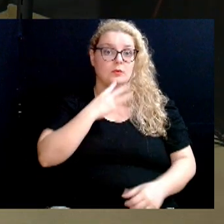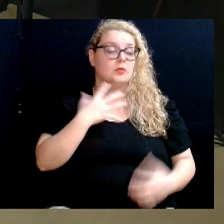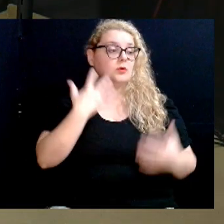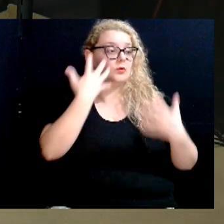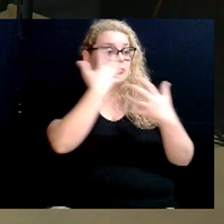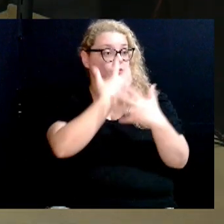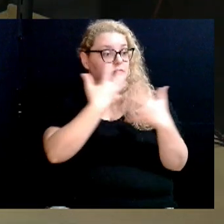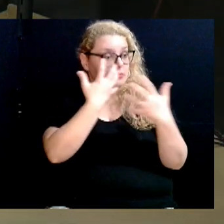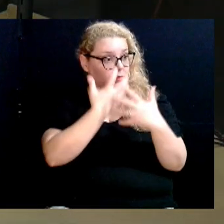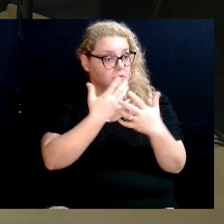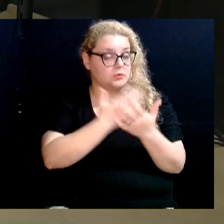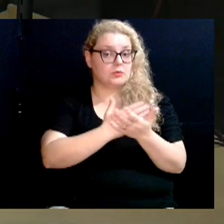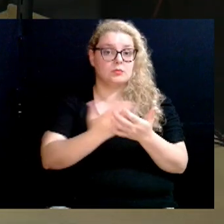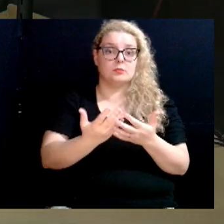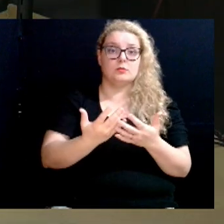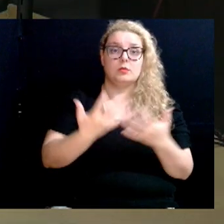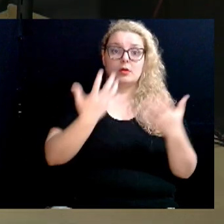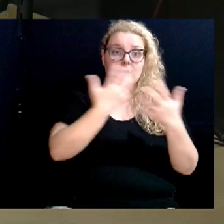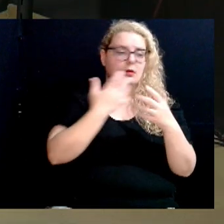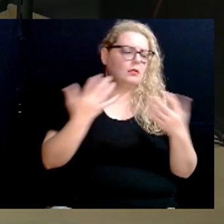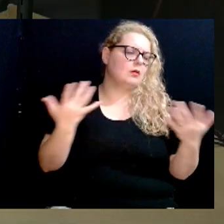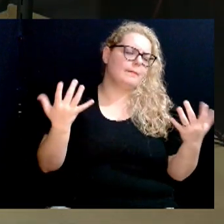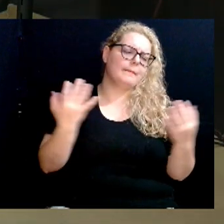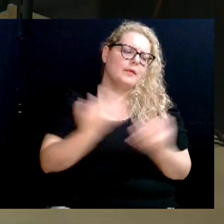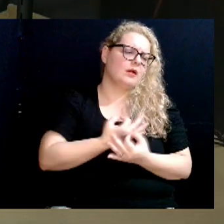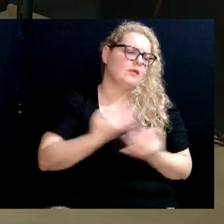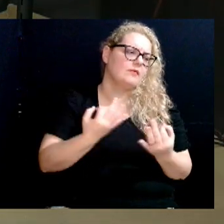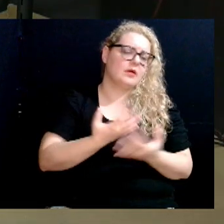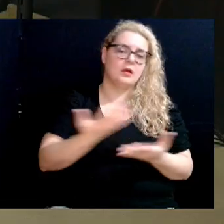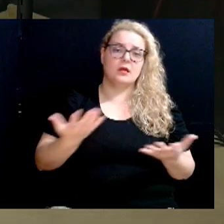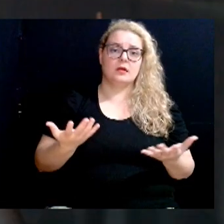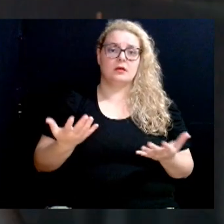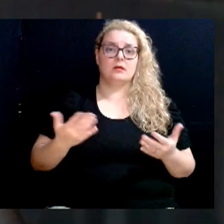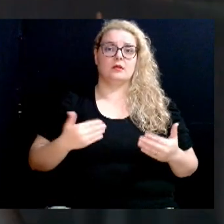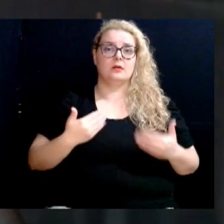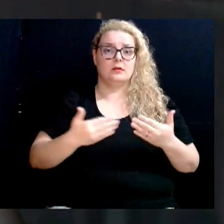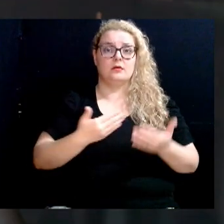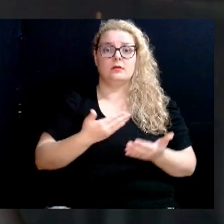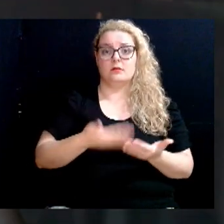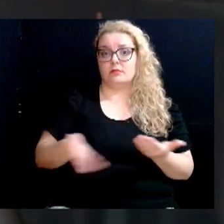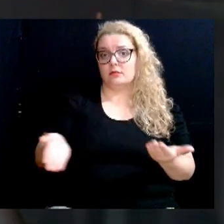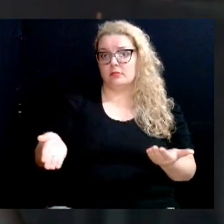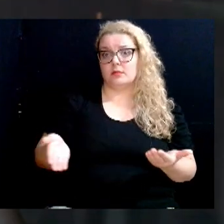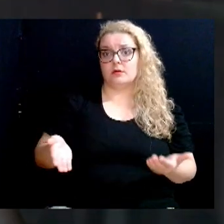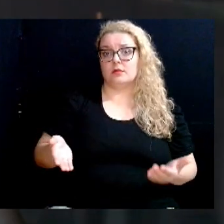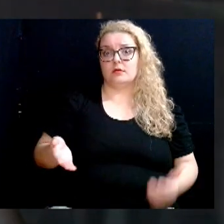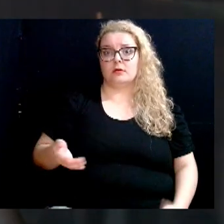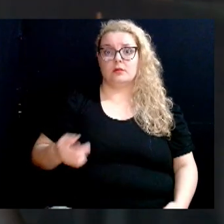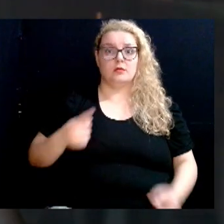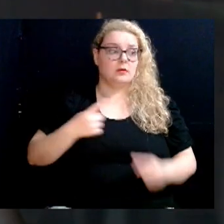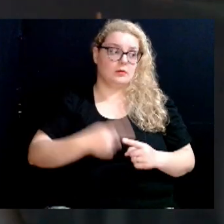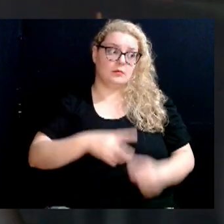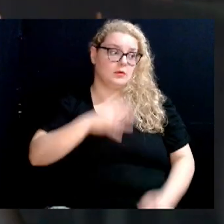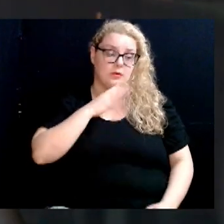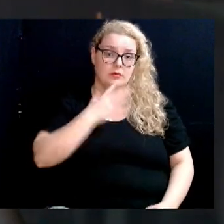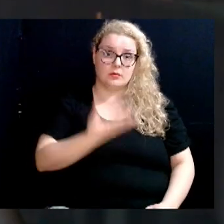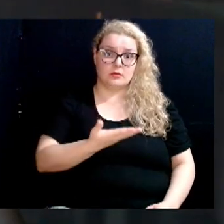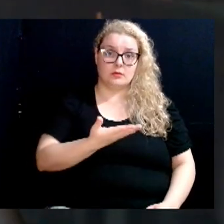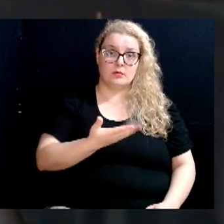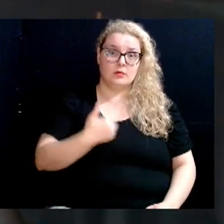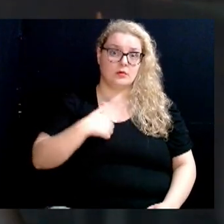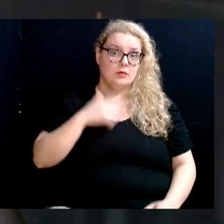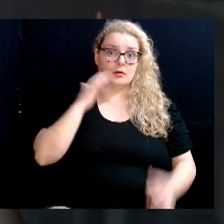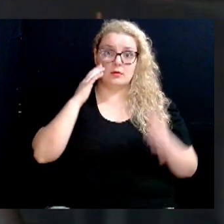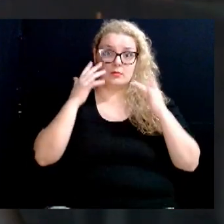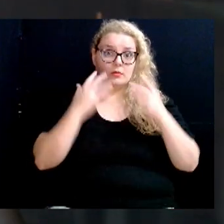Aquele apaixonamento que é uma delícia. E com o tempo passa. E ela é assim por quê? Porque eu não te conheço. Então, eu imagino o que eu quiser de você. A partir do